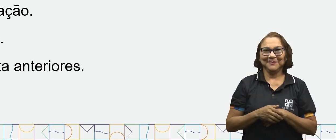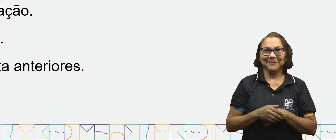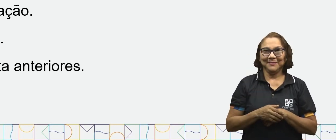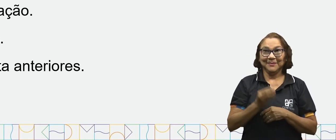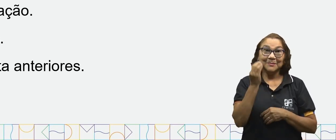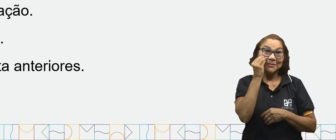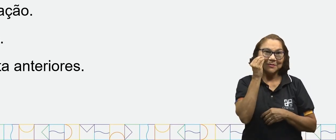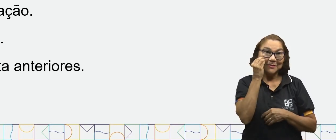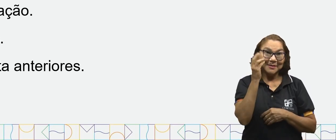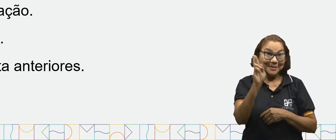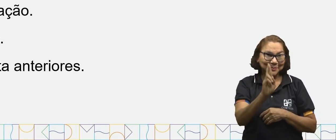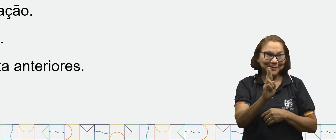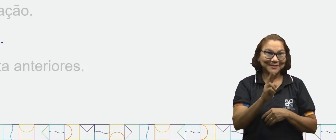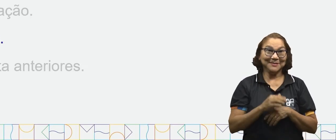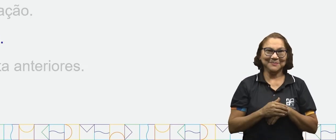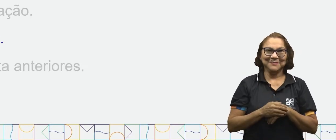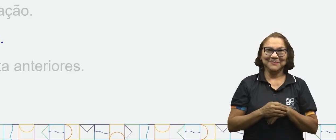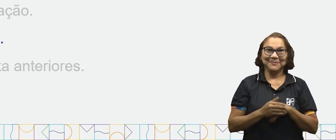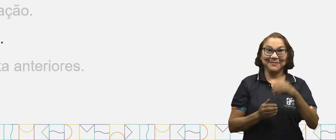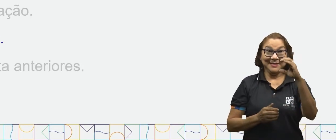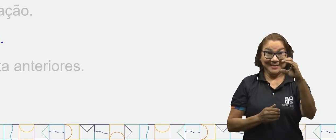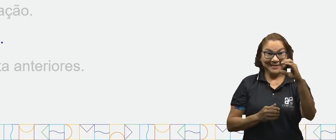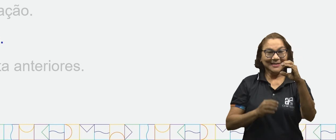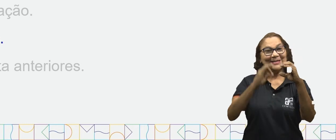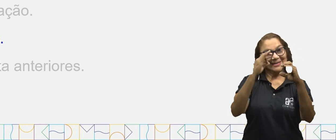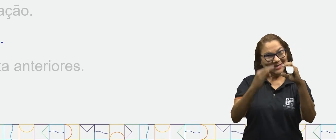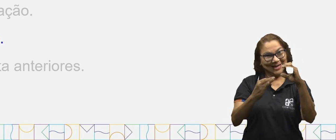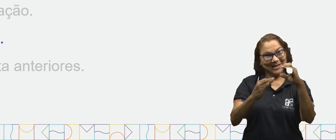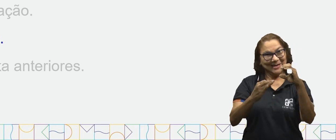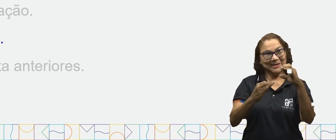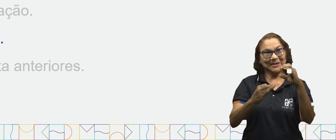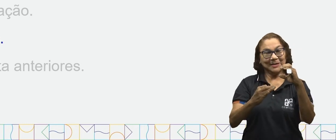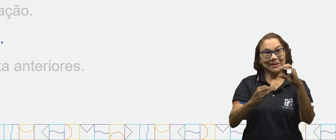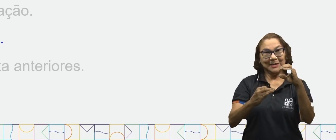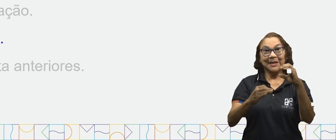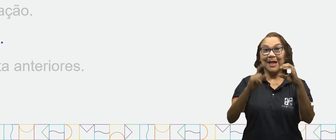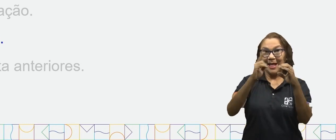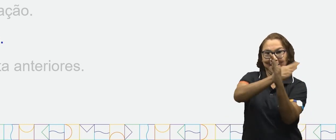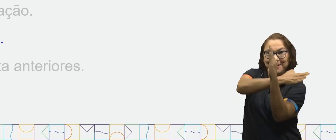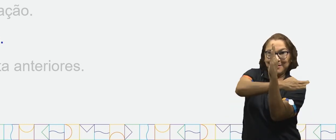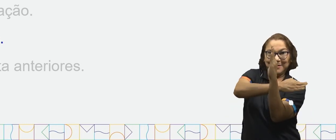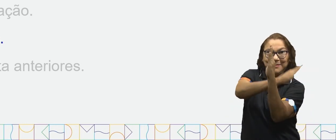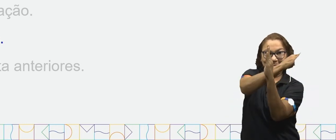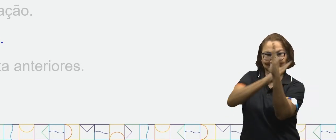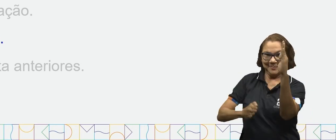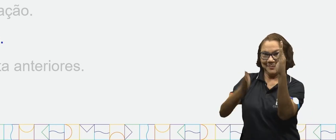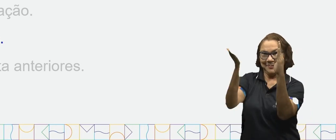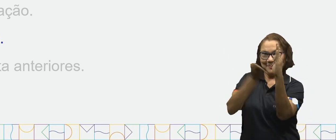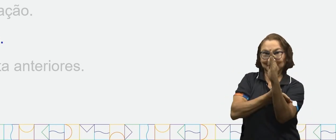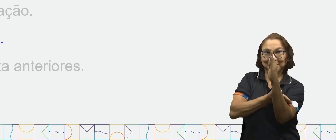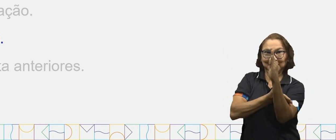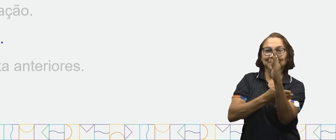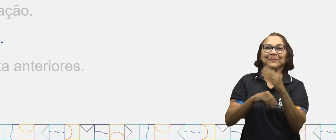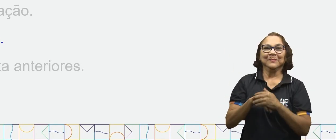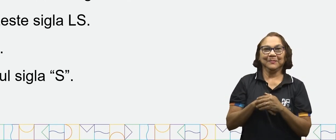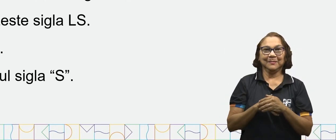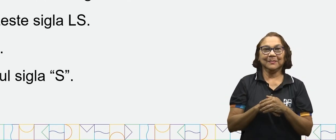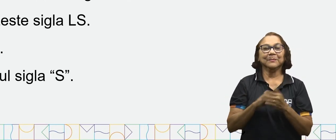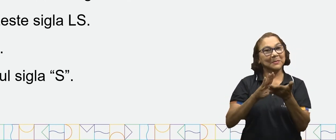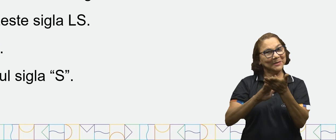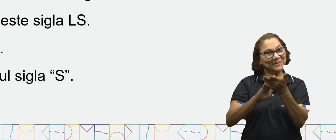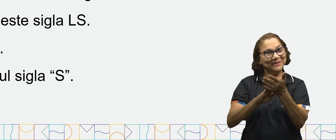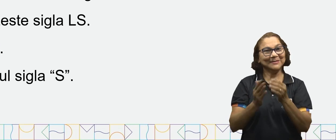opção D são todas as respostas anteriores. E aí? Alguns segundinhos para você